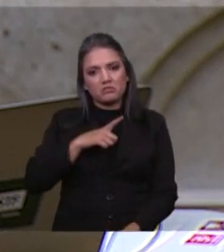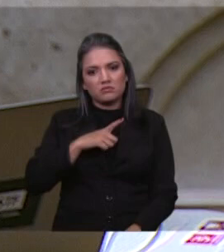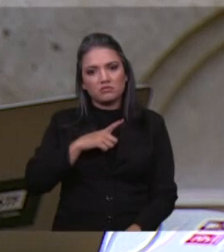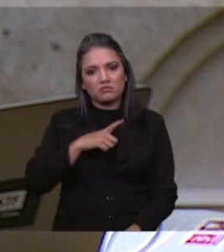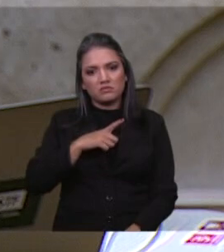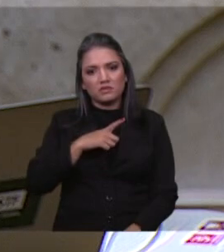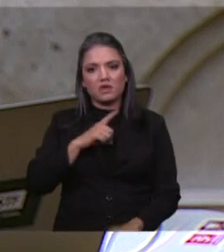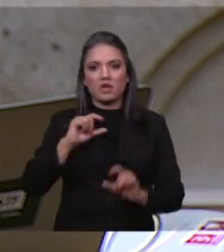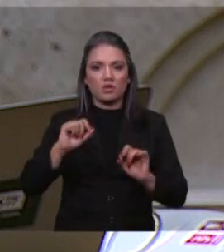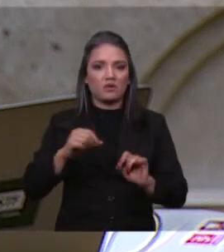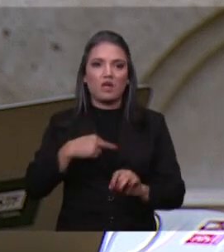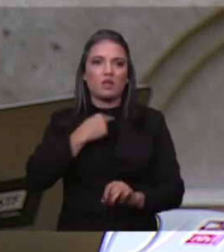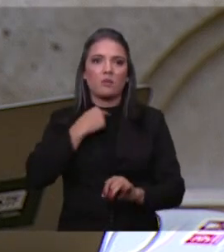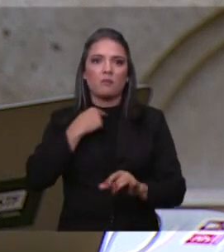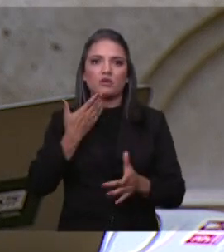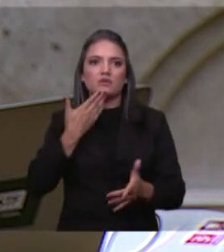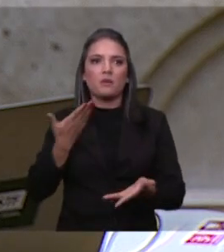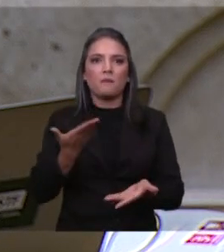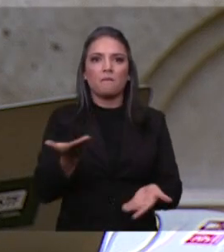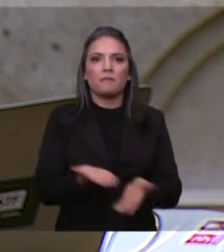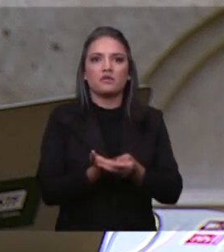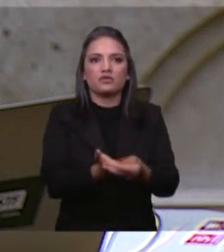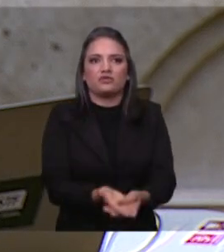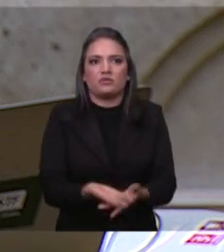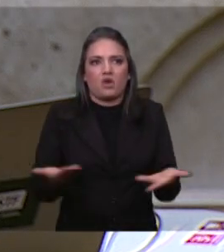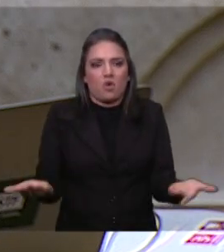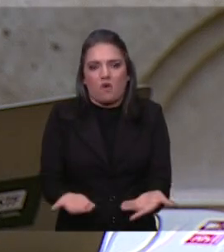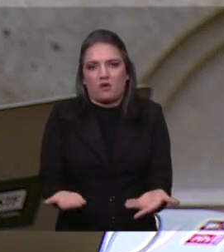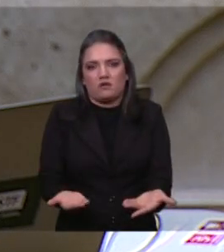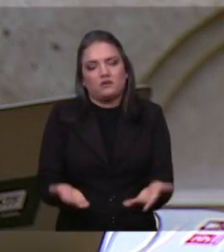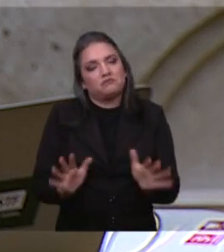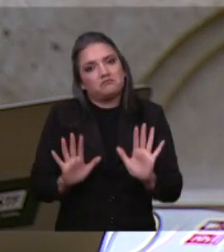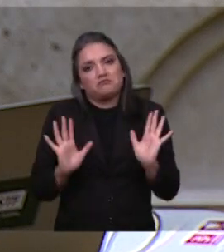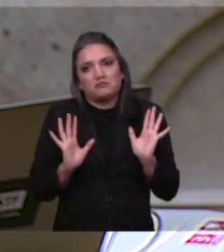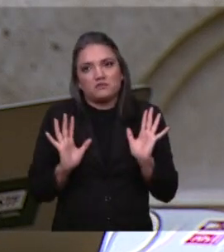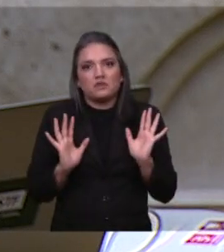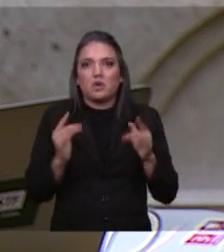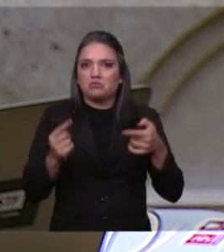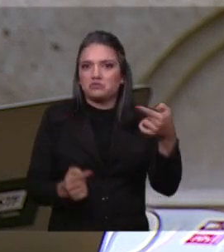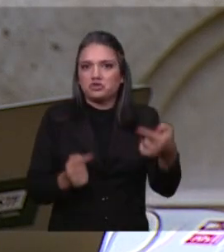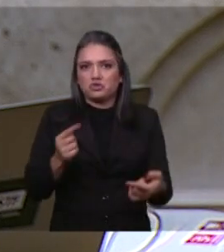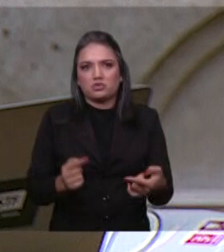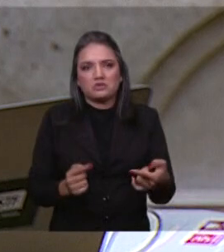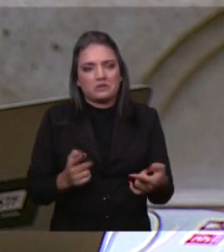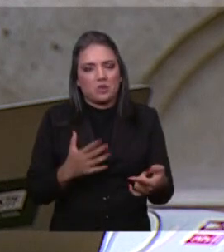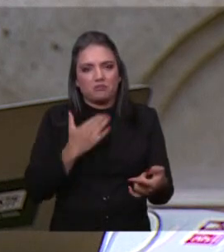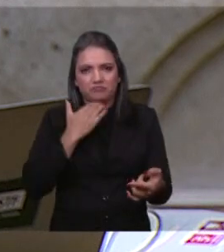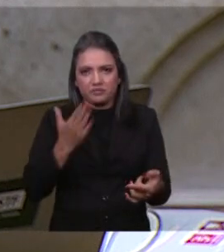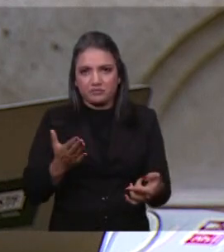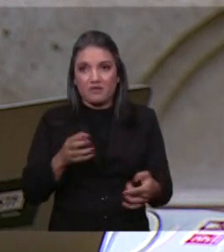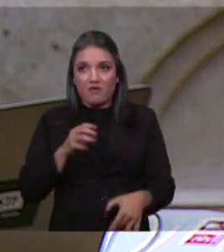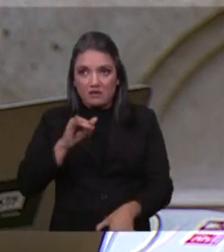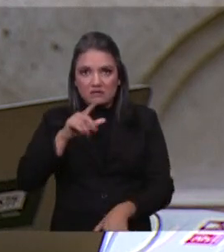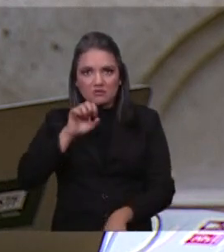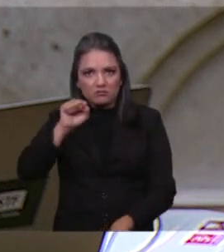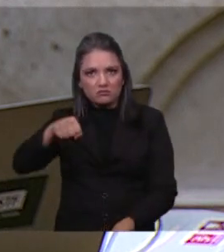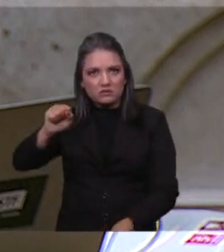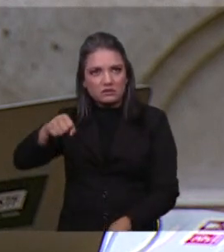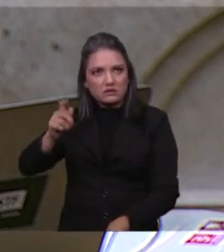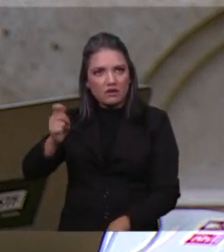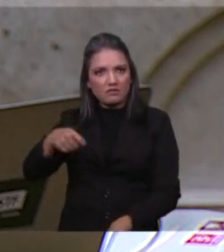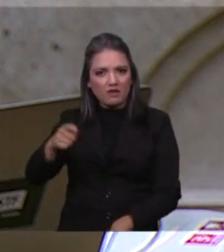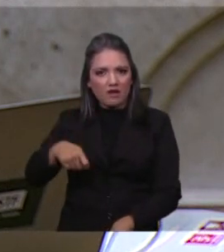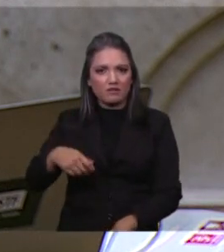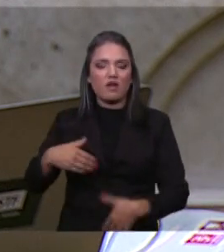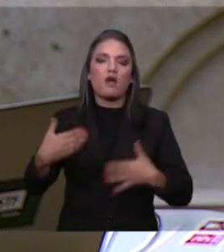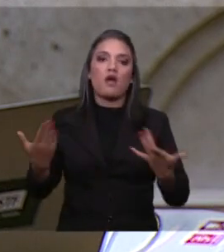preclusão, ficaria prejudicada essa discussão. Se a resposta for positiva, aí nós temos a questão